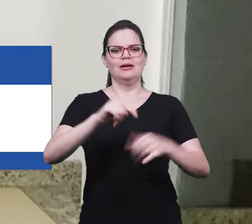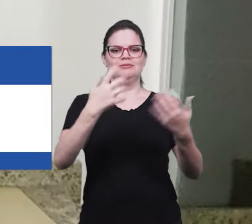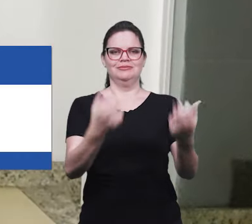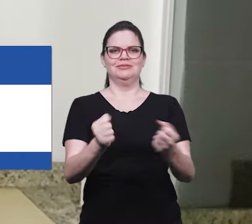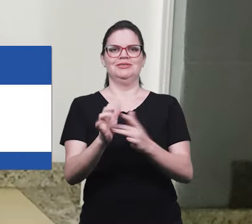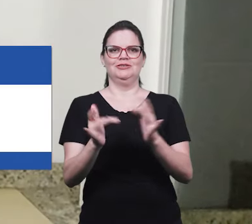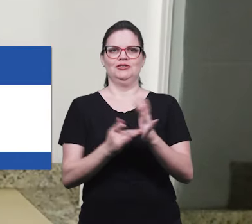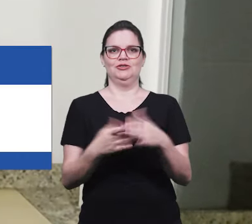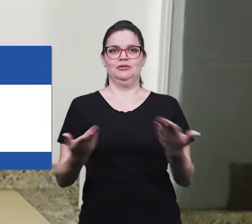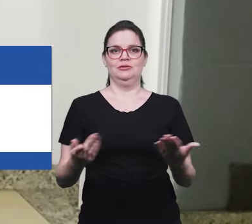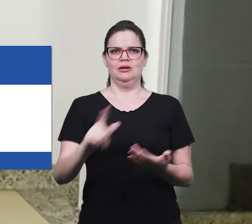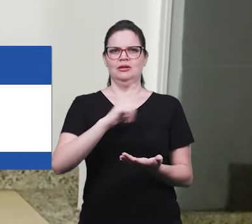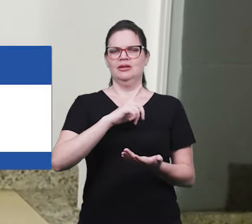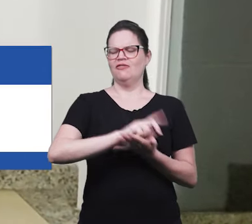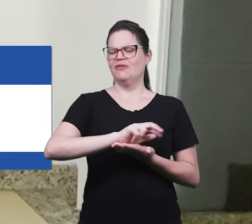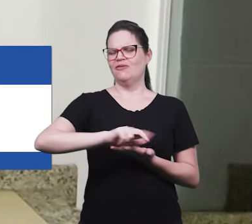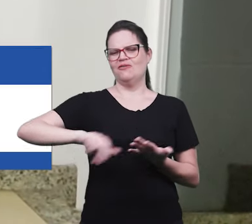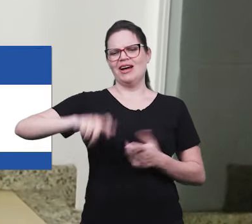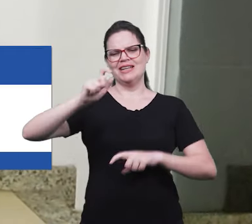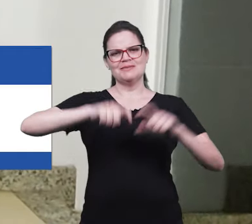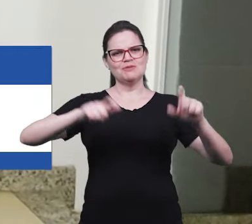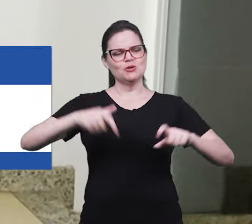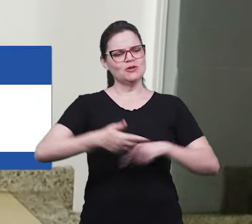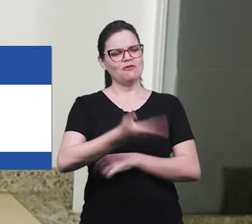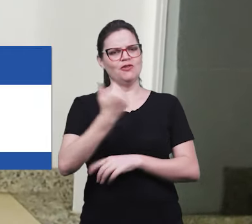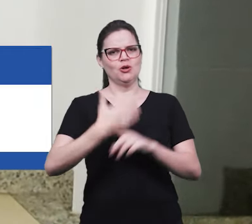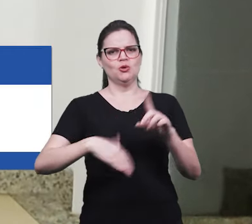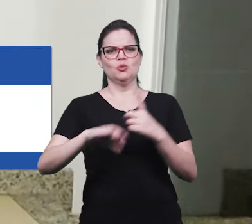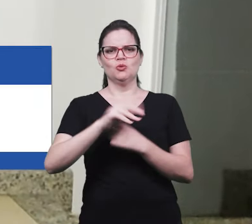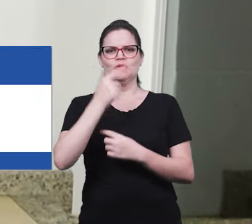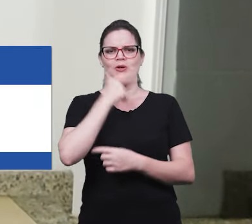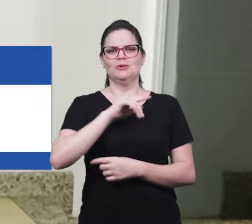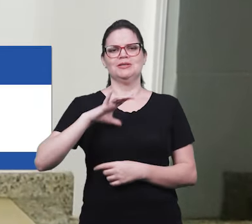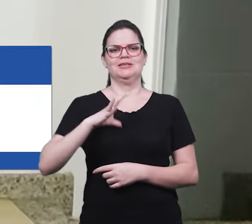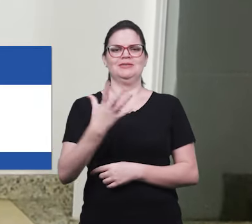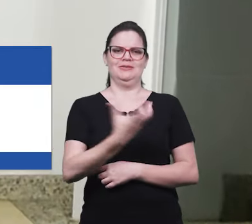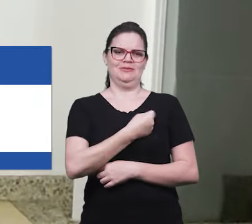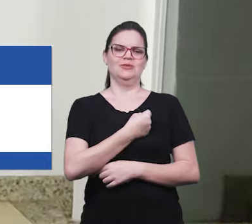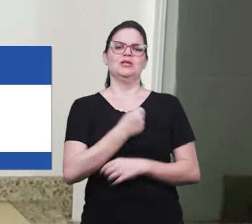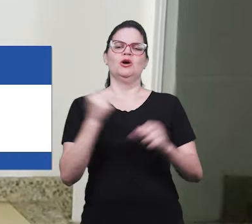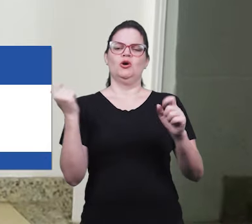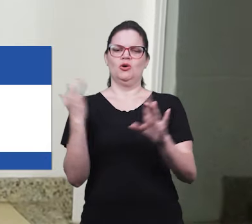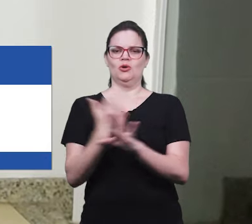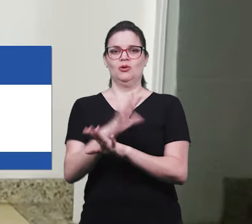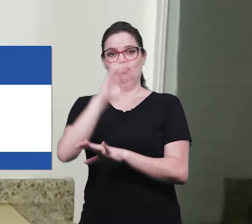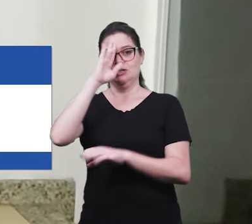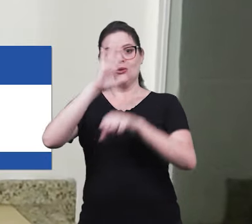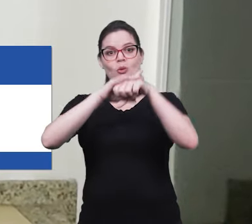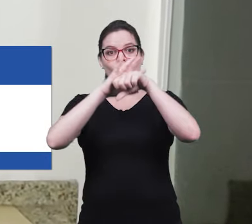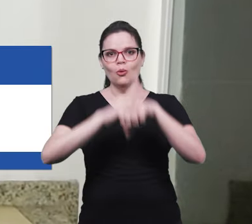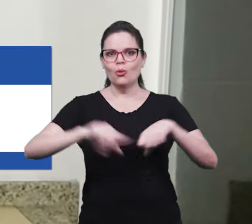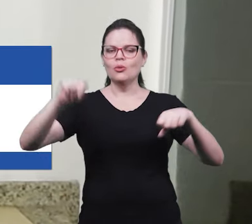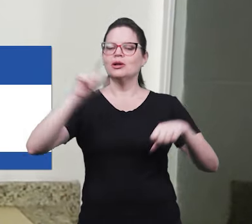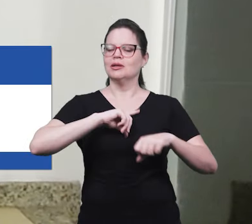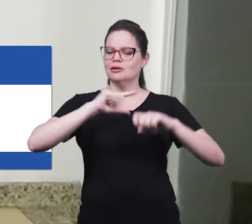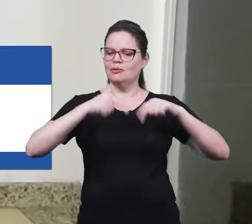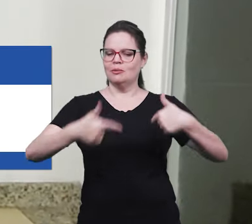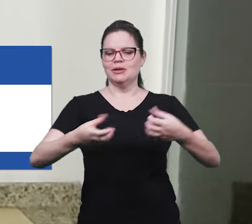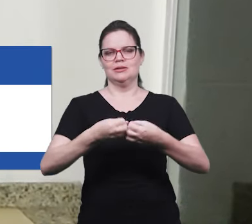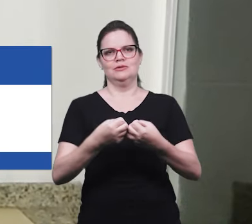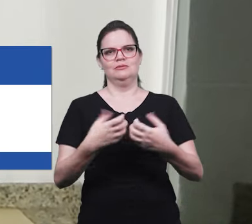onde muitas vidas foram alcançadas por esse trabalho salvação glorificação curas tivemos